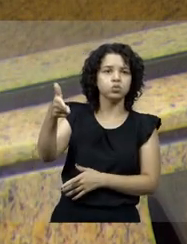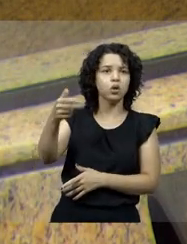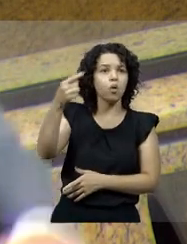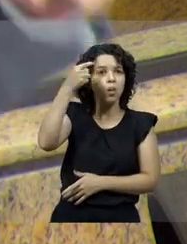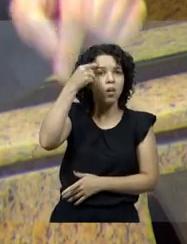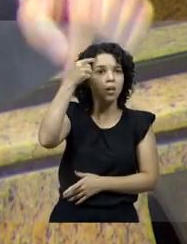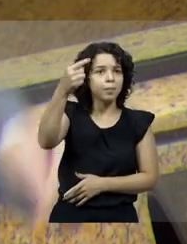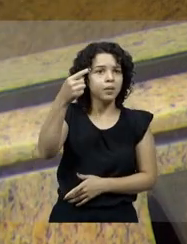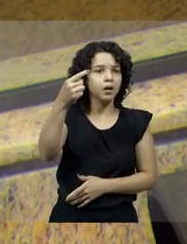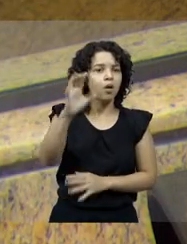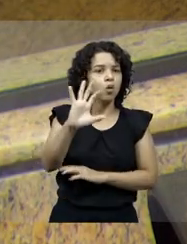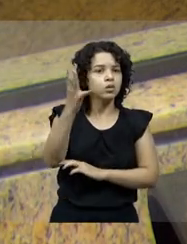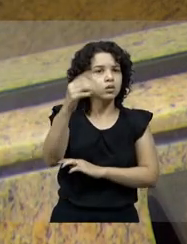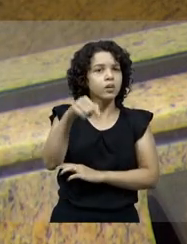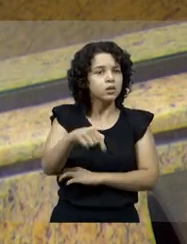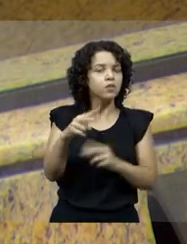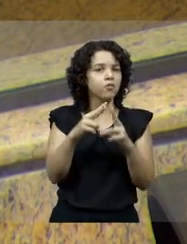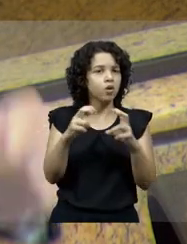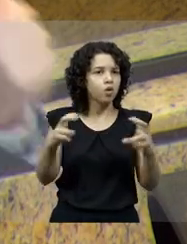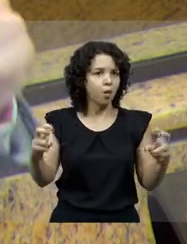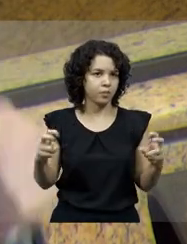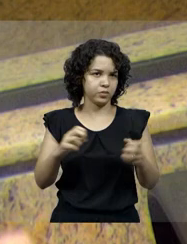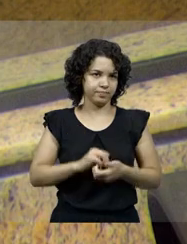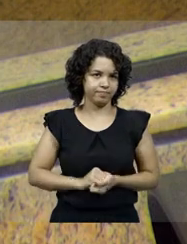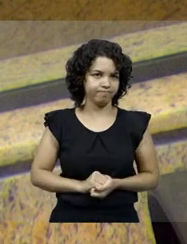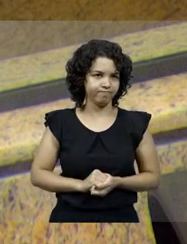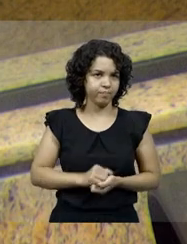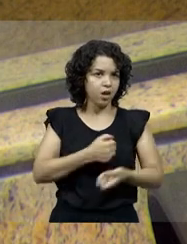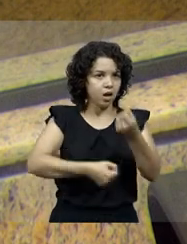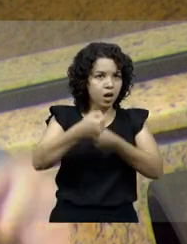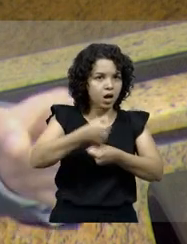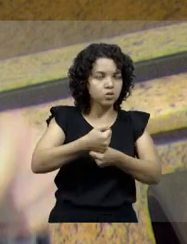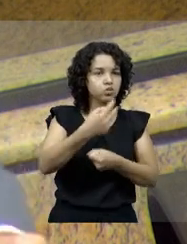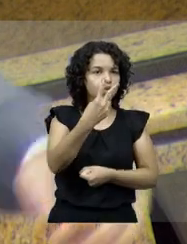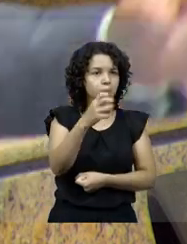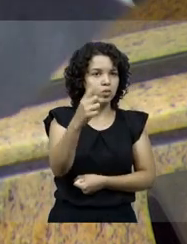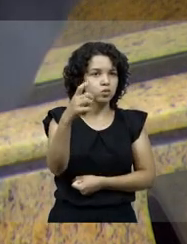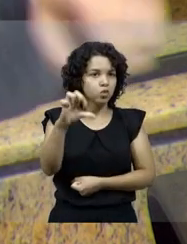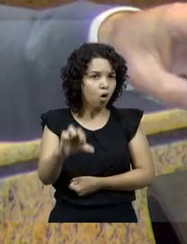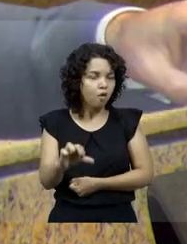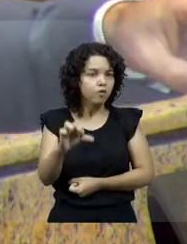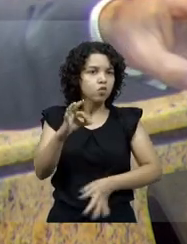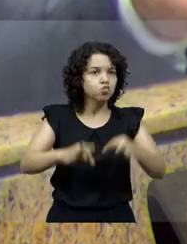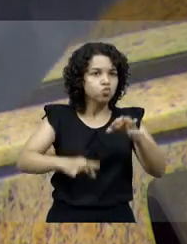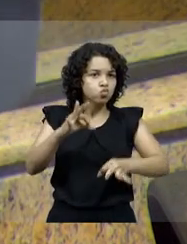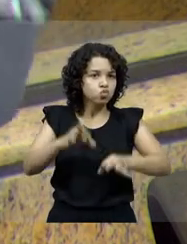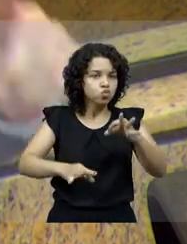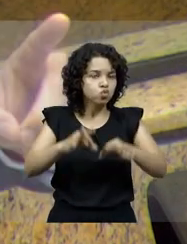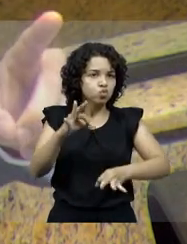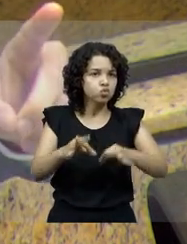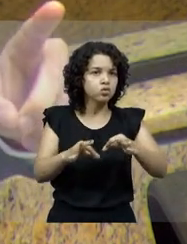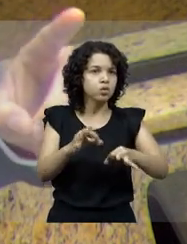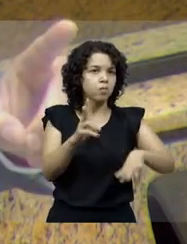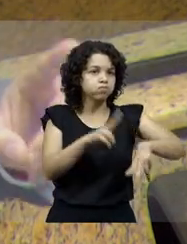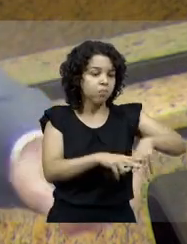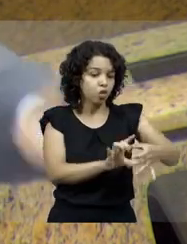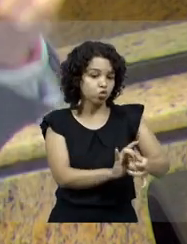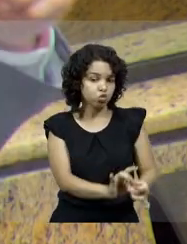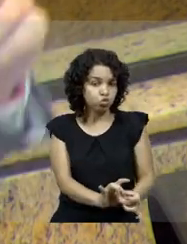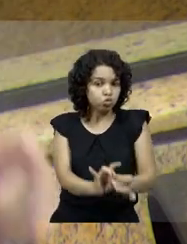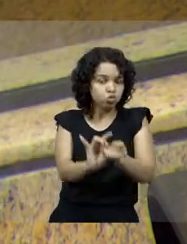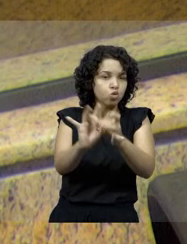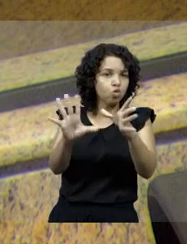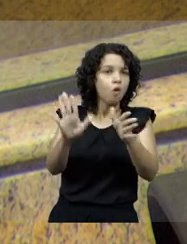caso ocorrido aqui, em Florianópolis, onde em 2019, uma juíza soltou também